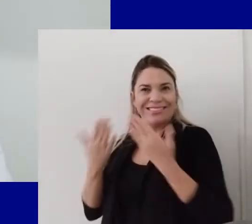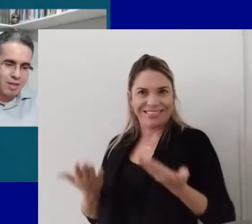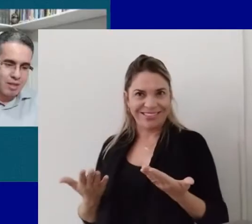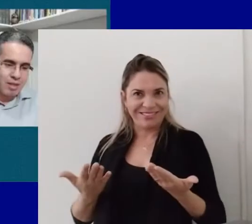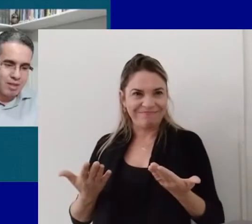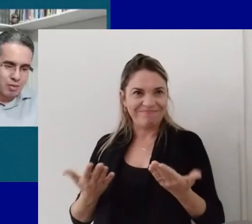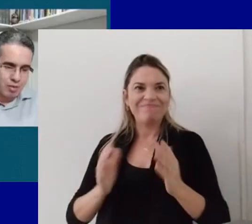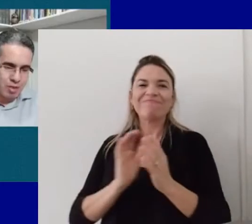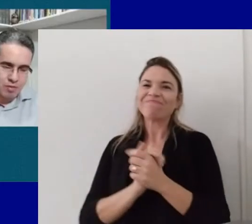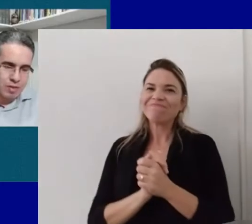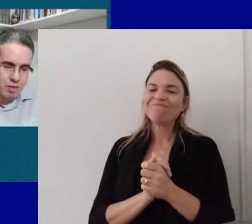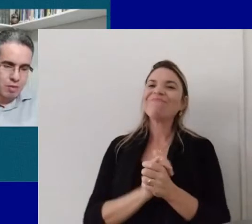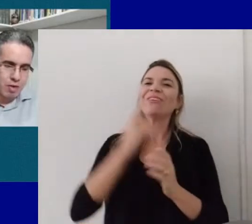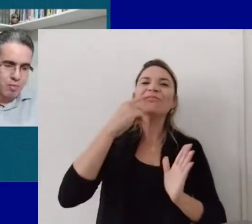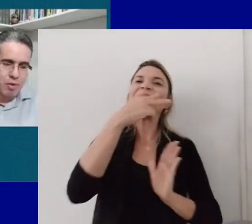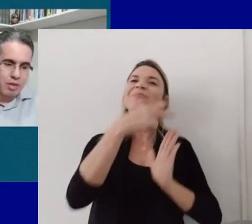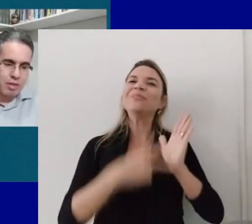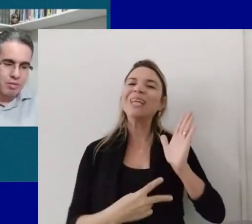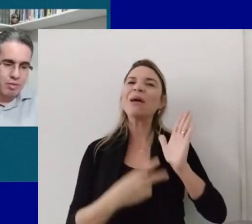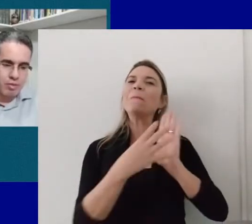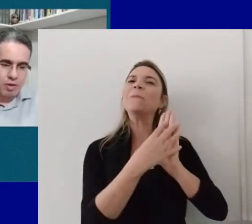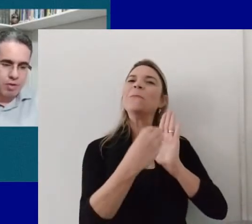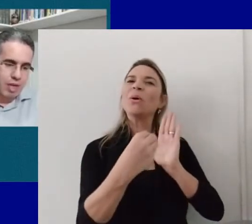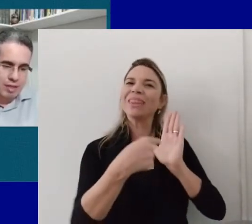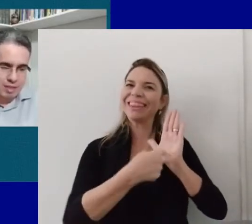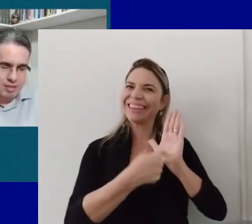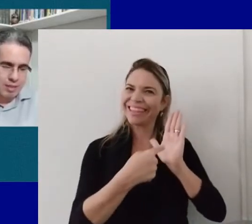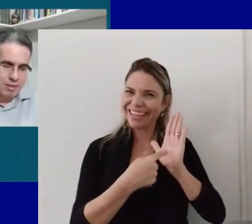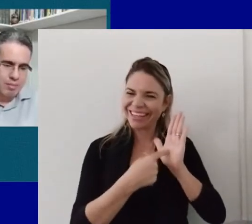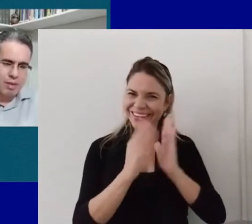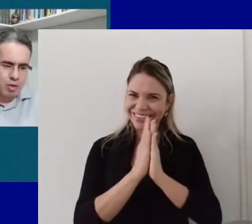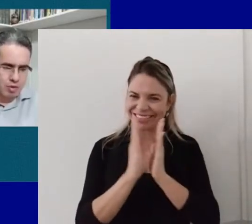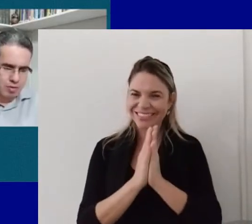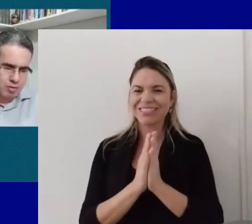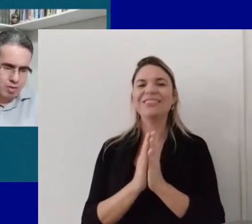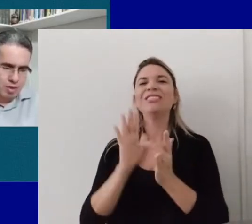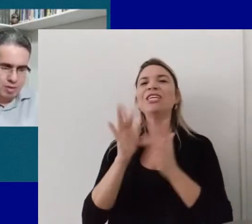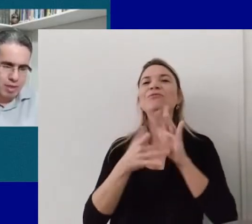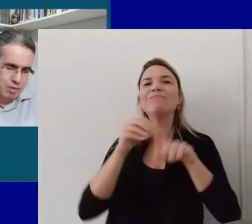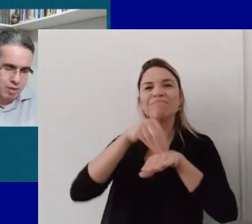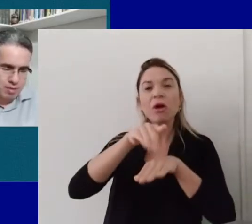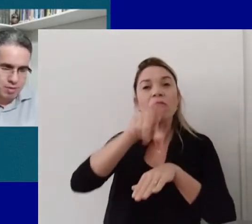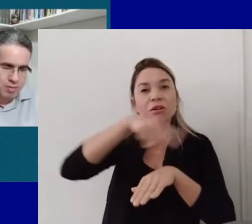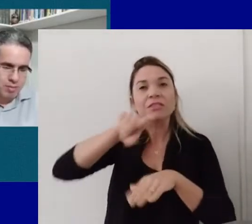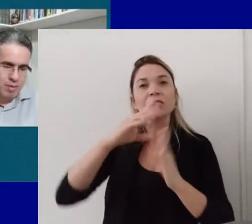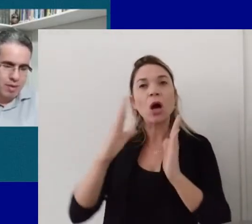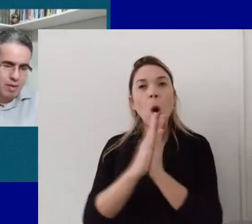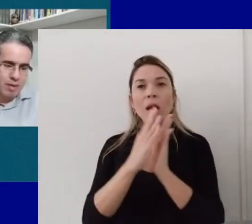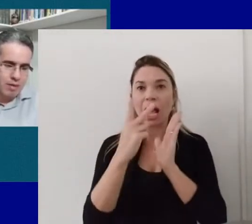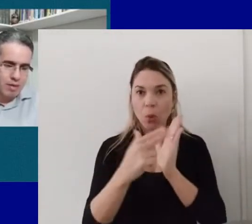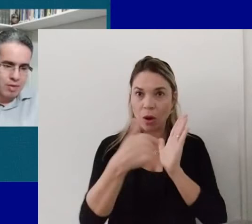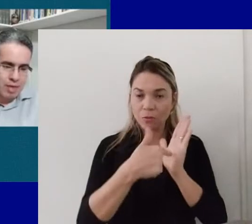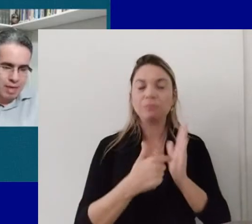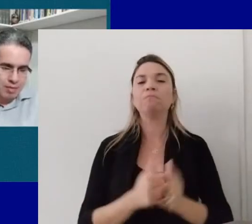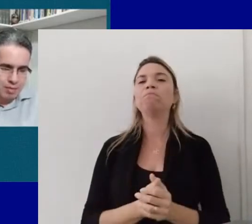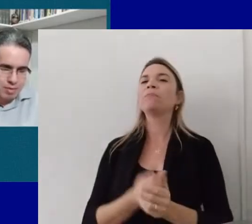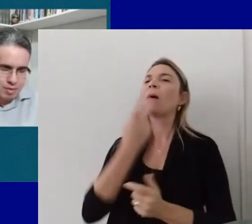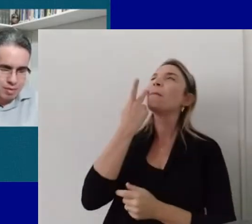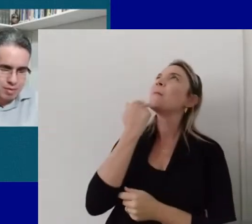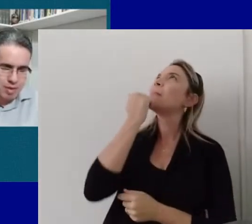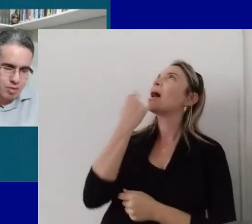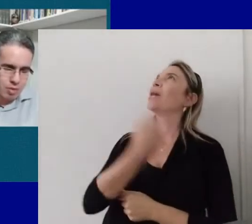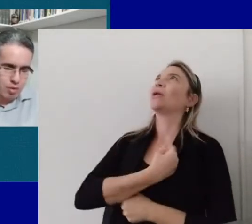seguinte. Jesus disse, versículo 9, portanto, vós orareis assim: Pai nosso, que está nos céus,